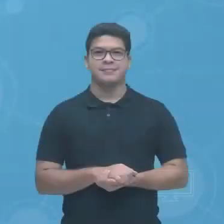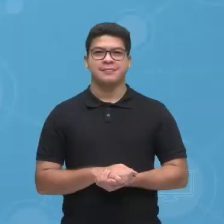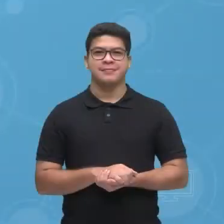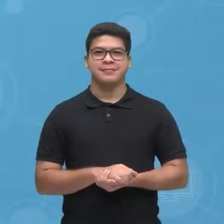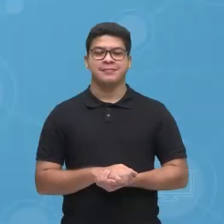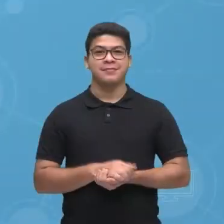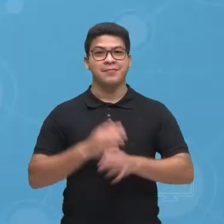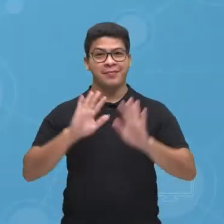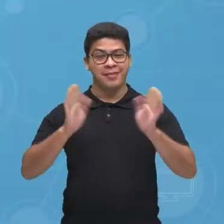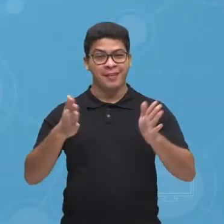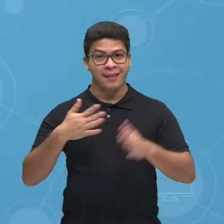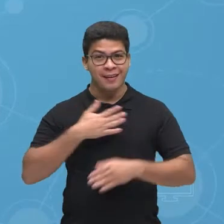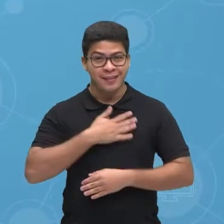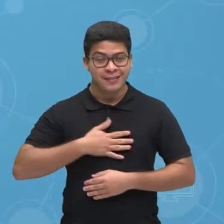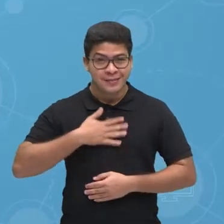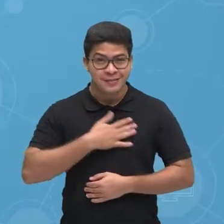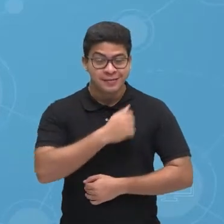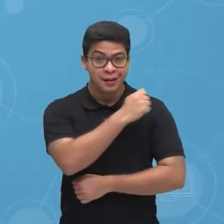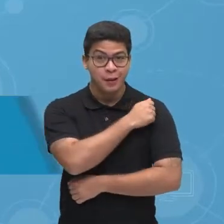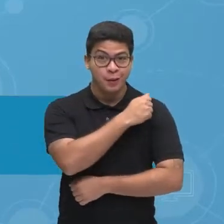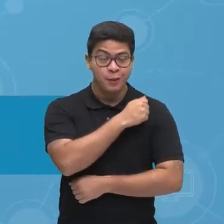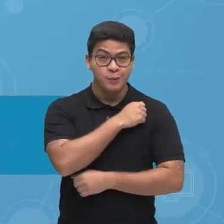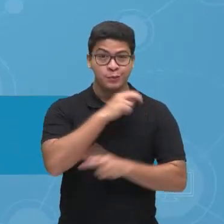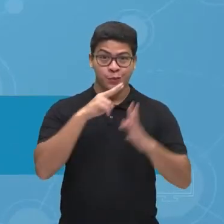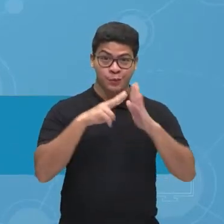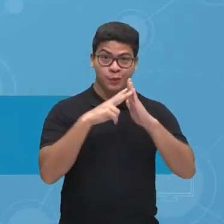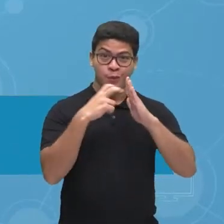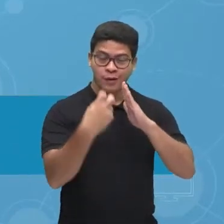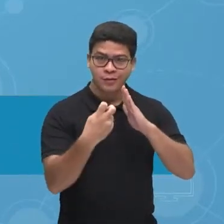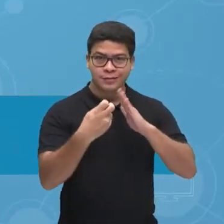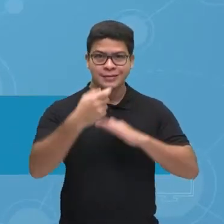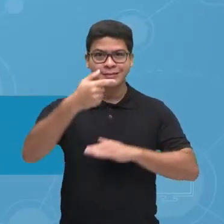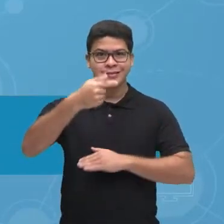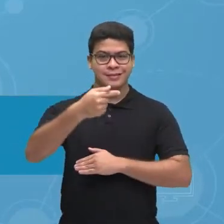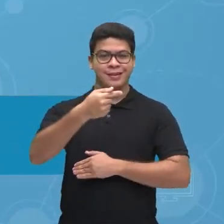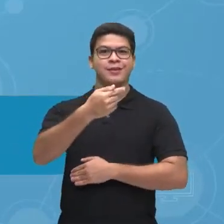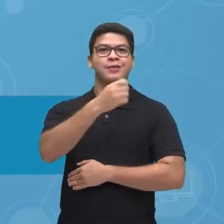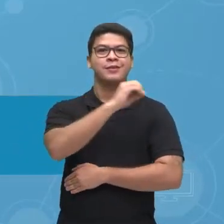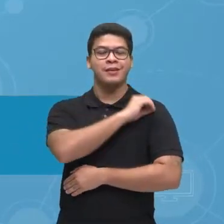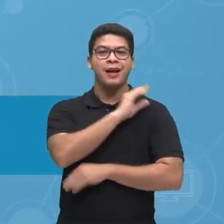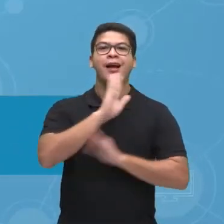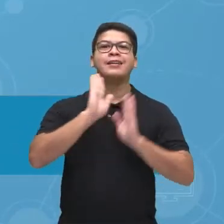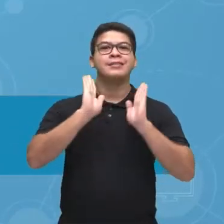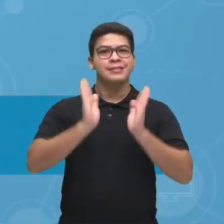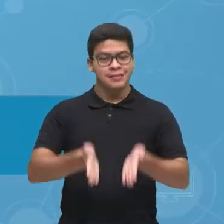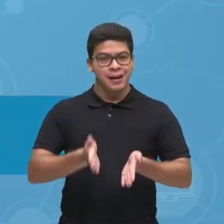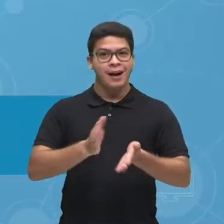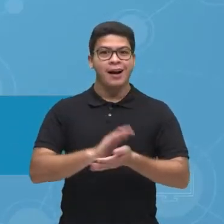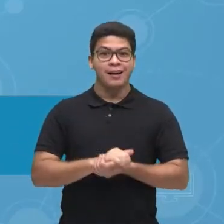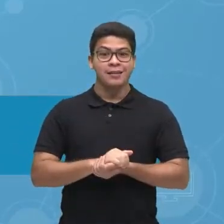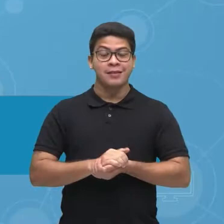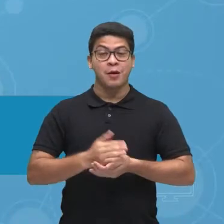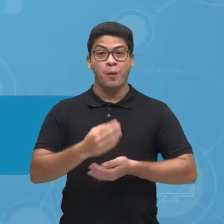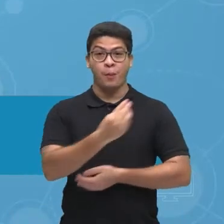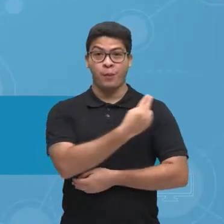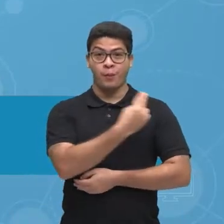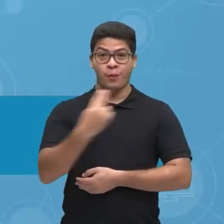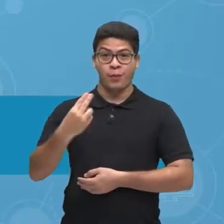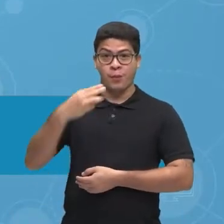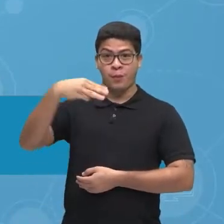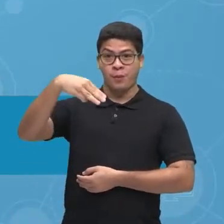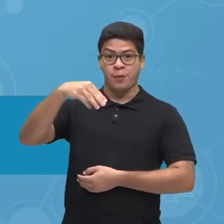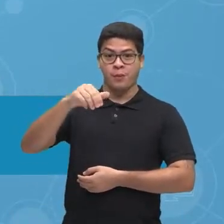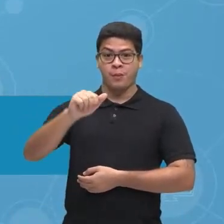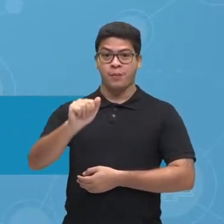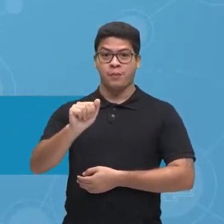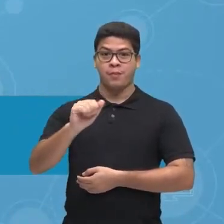Olá, caros alunos do Aula em Casa, né? Sétimo ano. Tá aí, ó, professor Marcos Melo. Então, vamos para